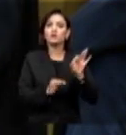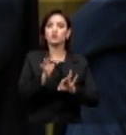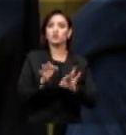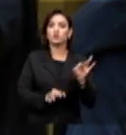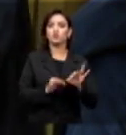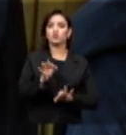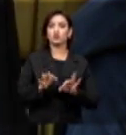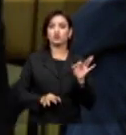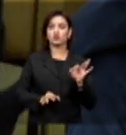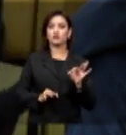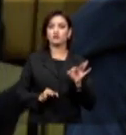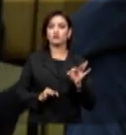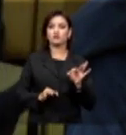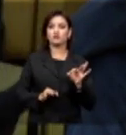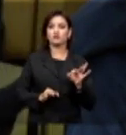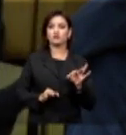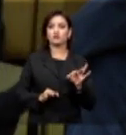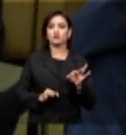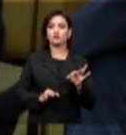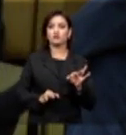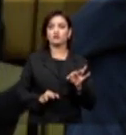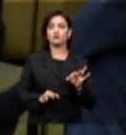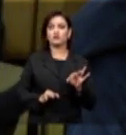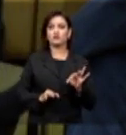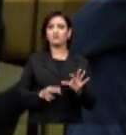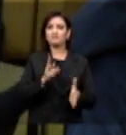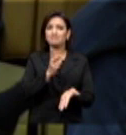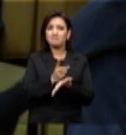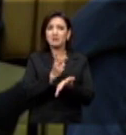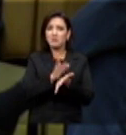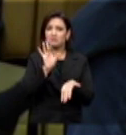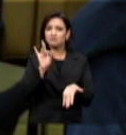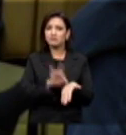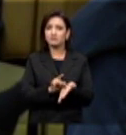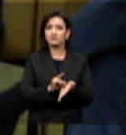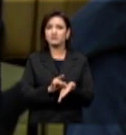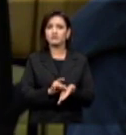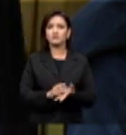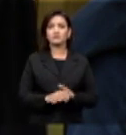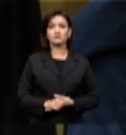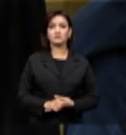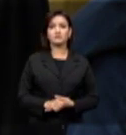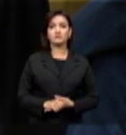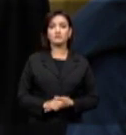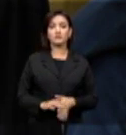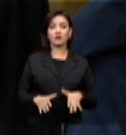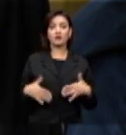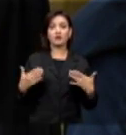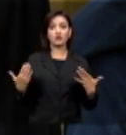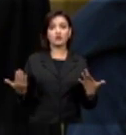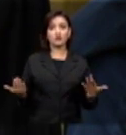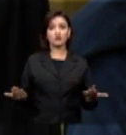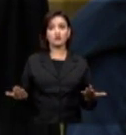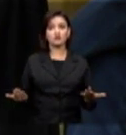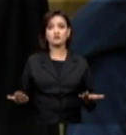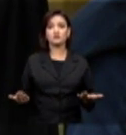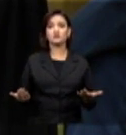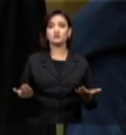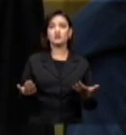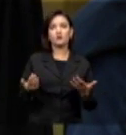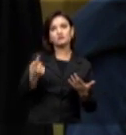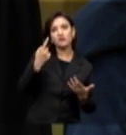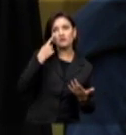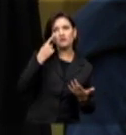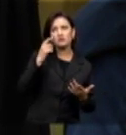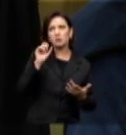mais puro possível do seu significado. Assim, a medida da utilidade, os benefícios, os